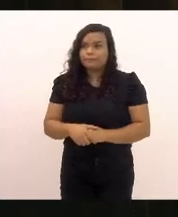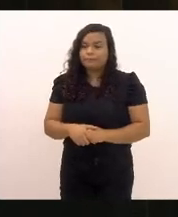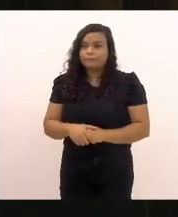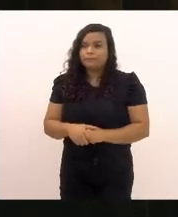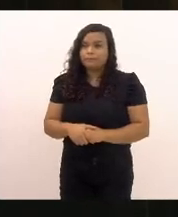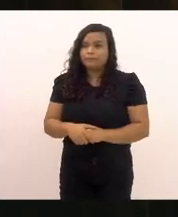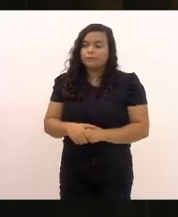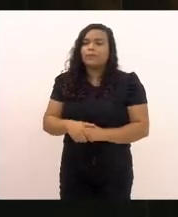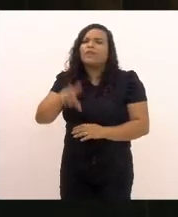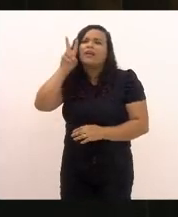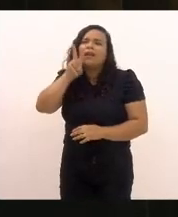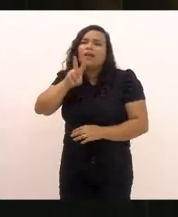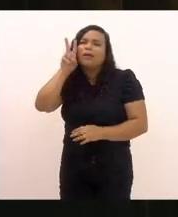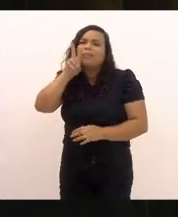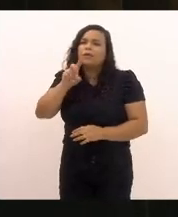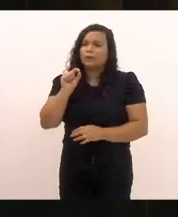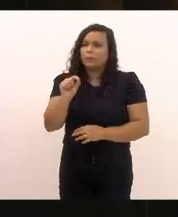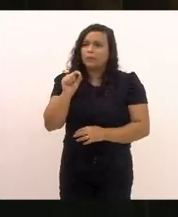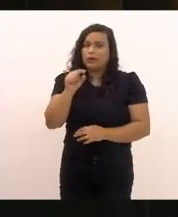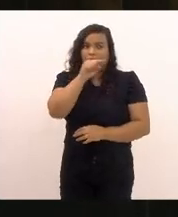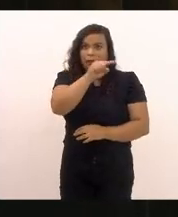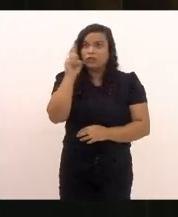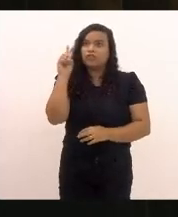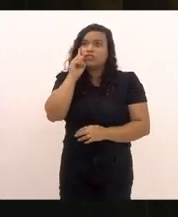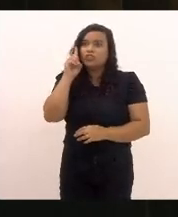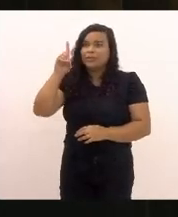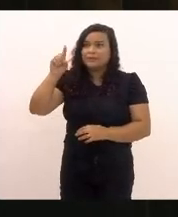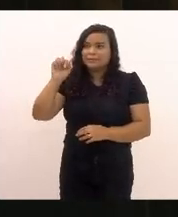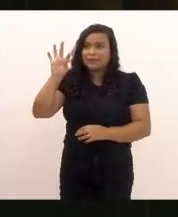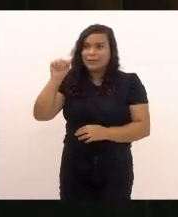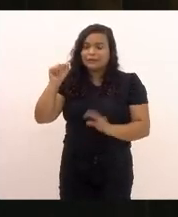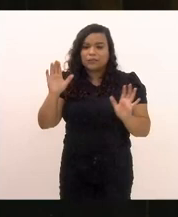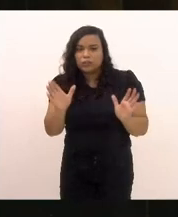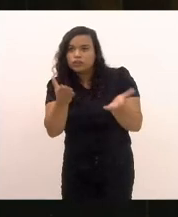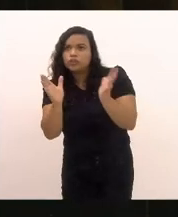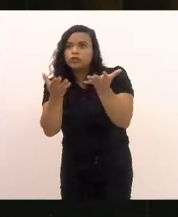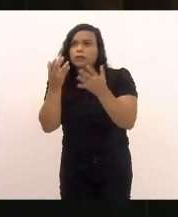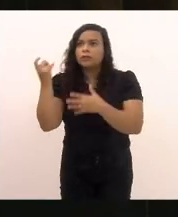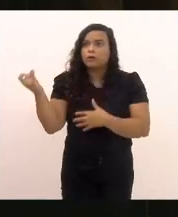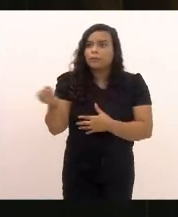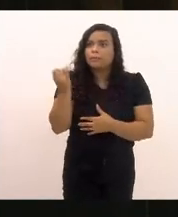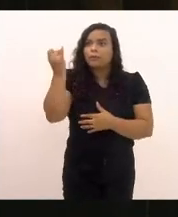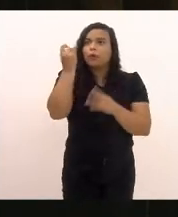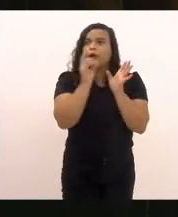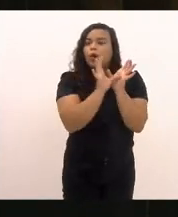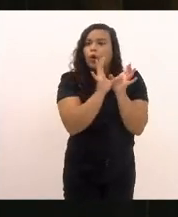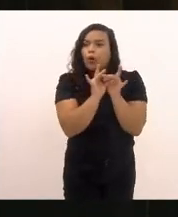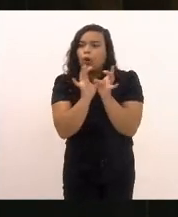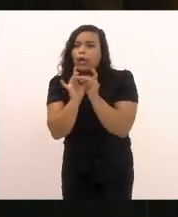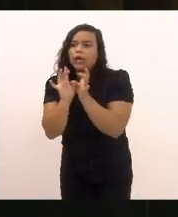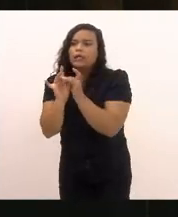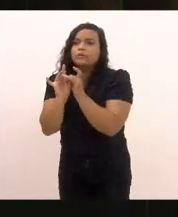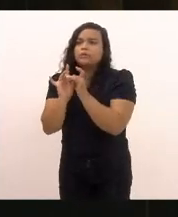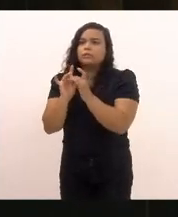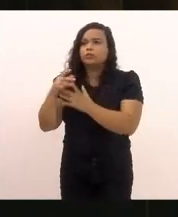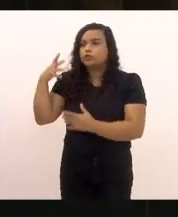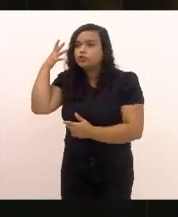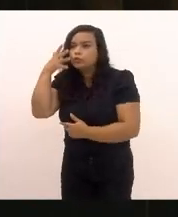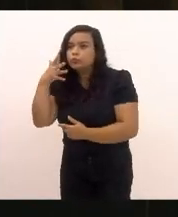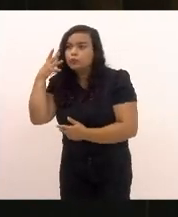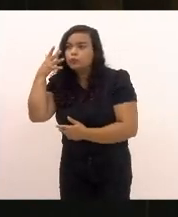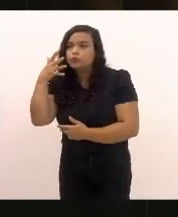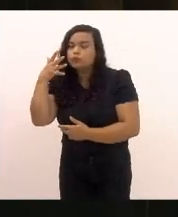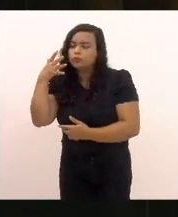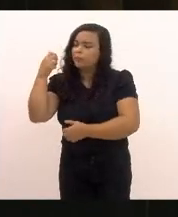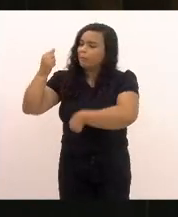nesta data deverá ser estimulado a importância da coerência entre o discurso e a prática